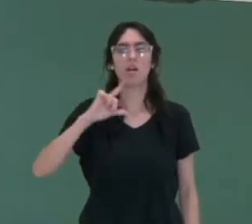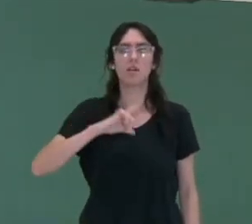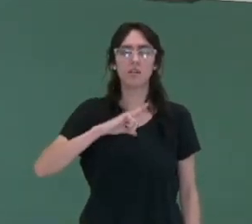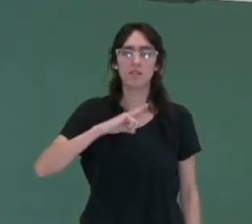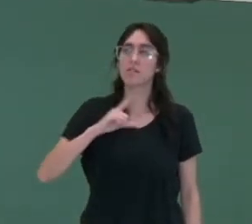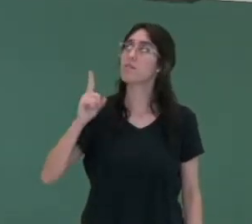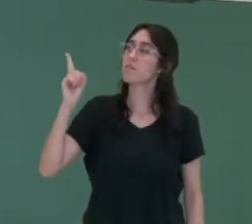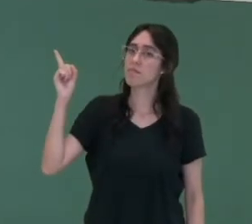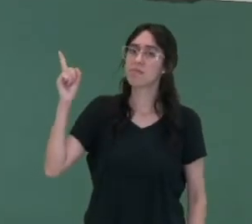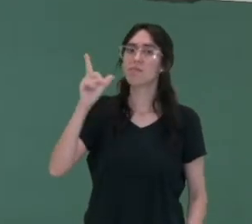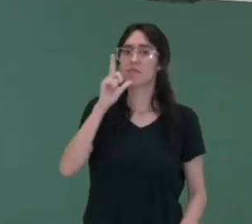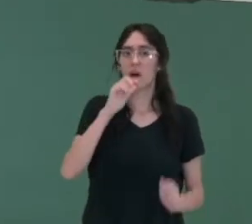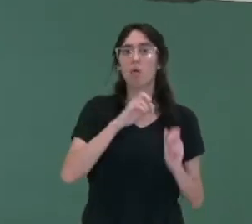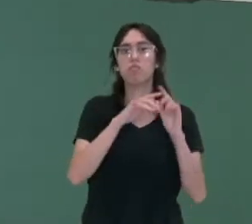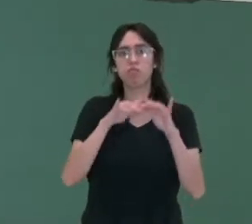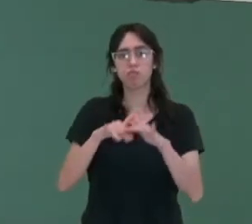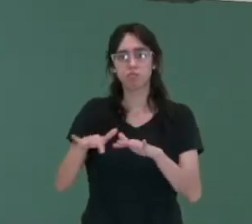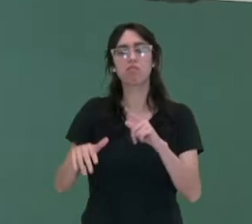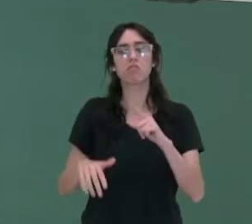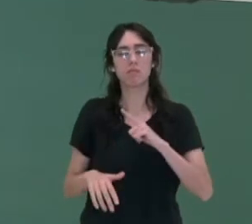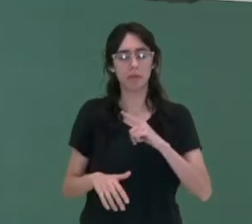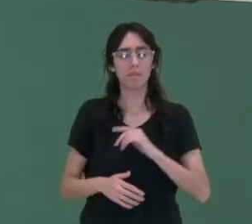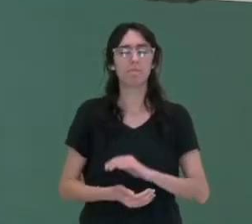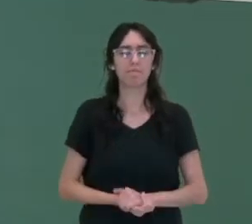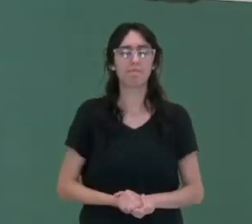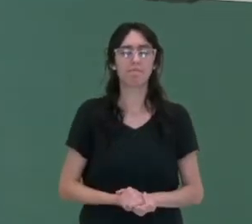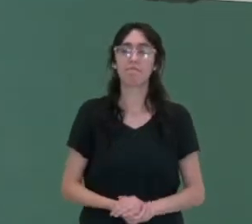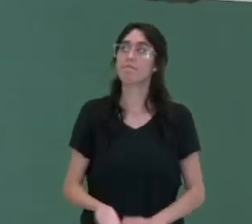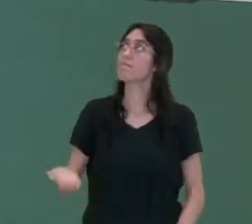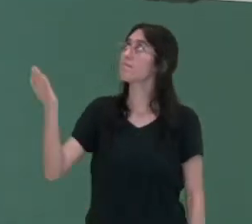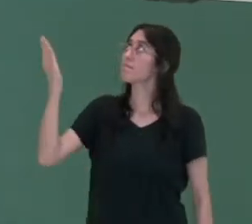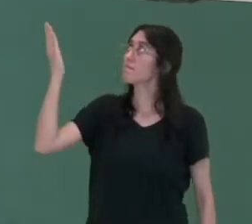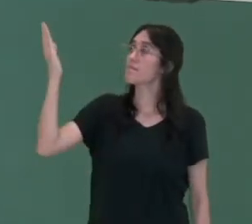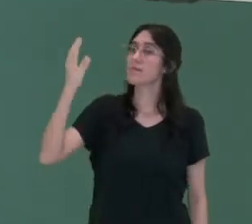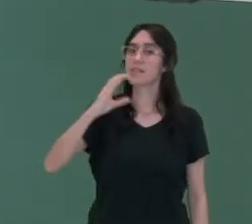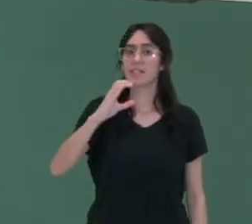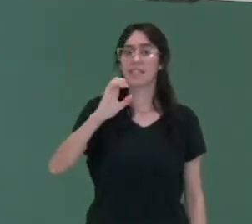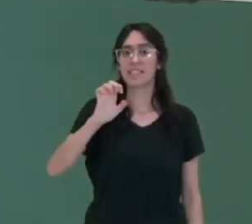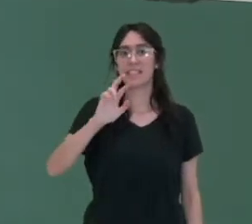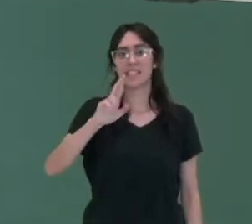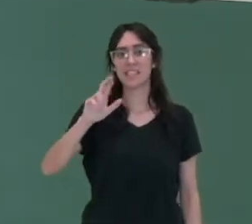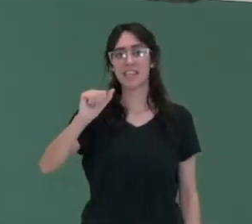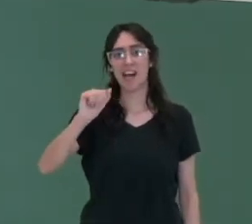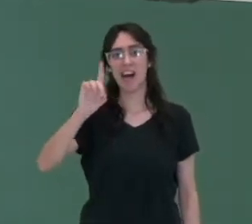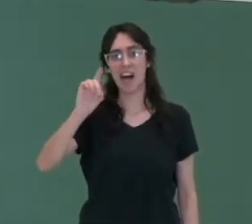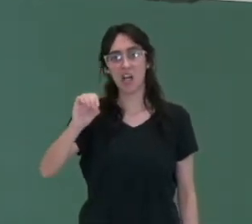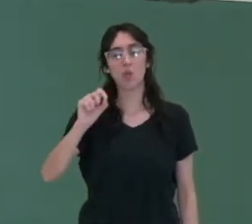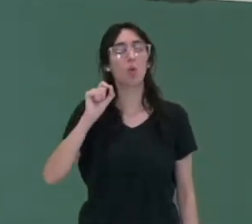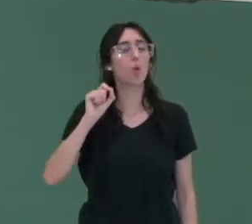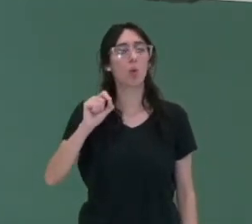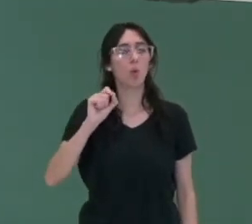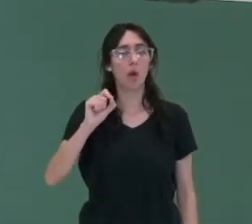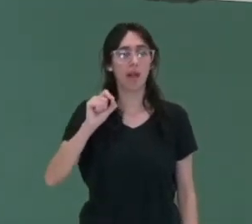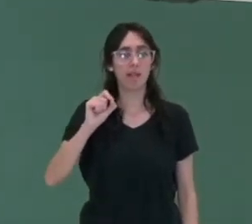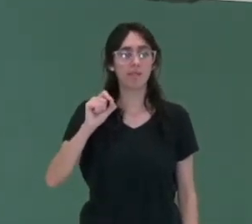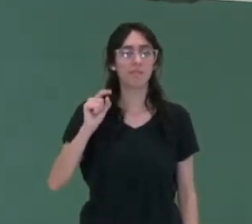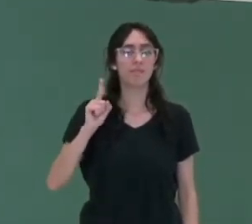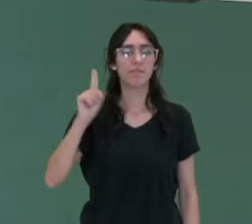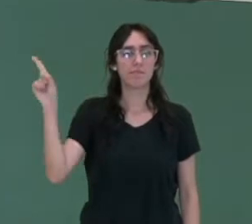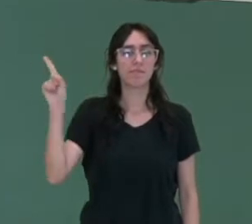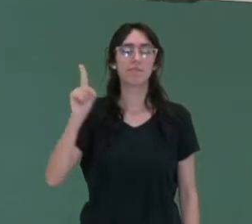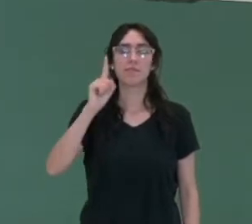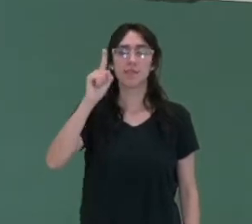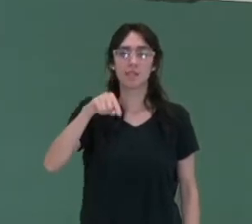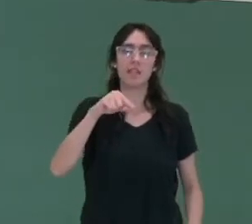constantemente alagadas. Já o bioma cerrado, ele é justamente uma transição, ele é um bioma que se caracteriza pela transição